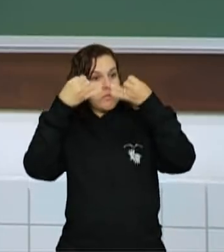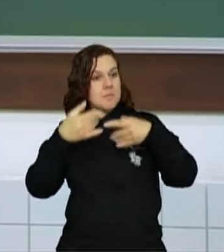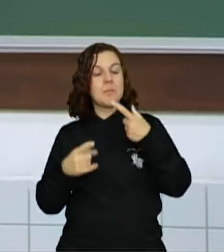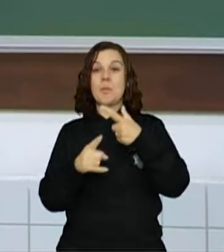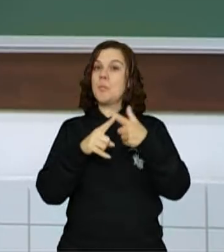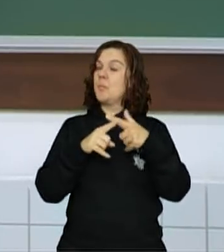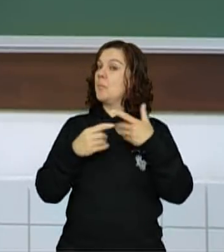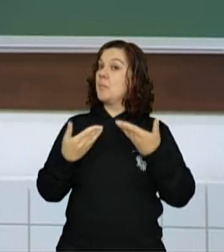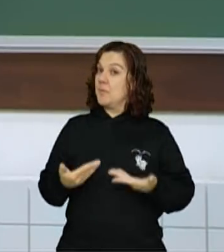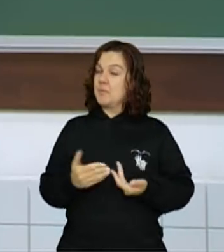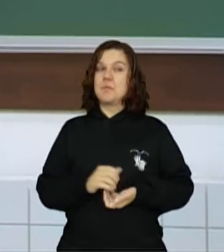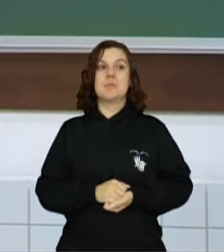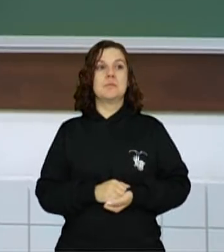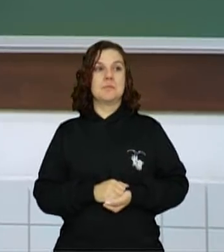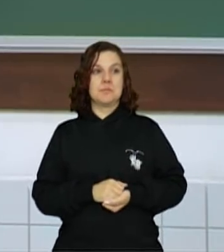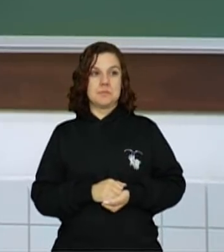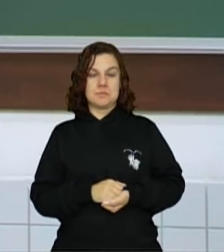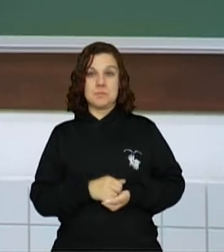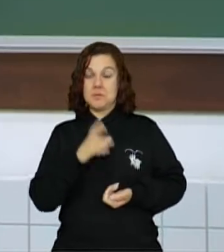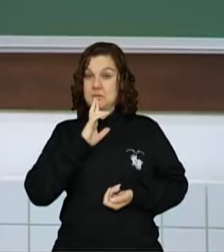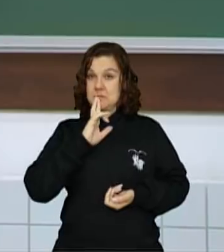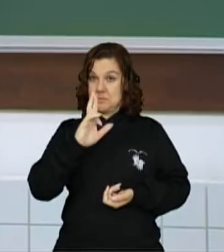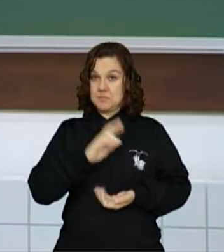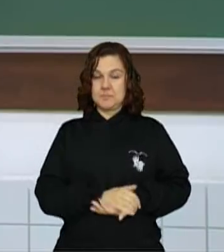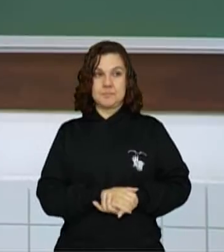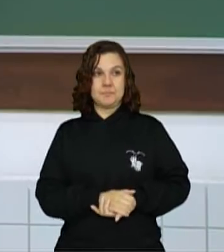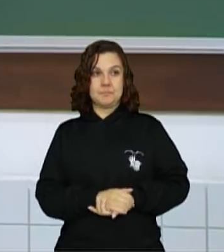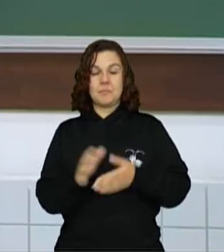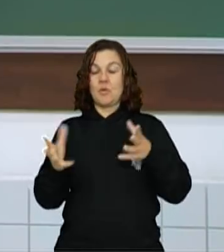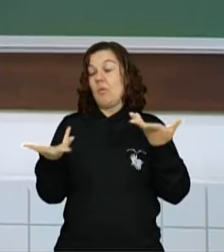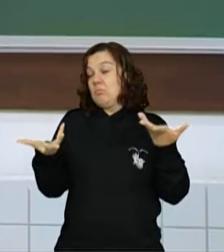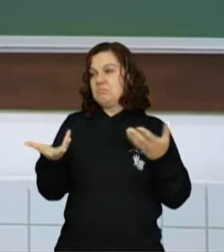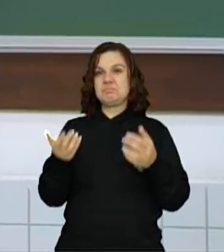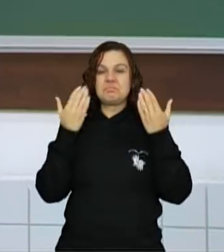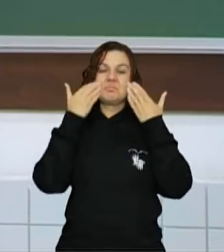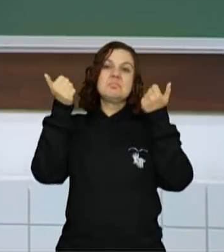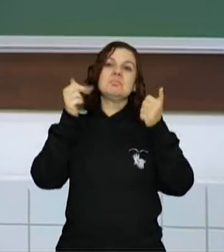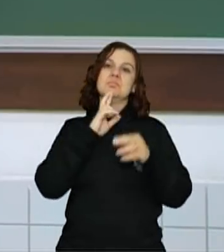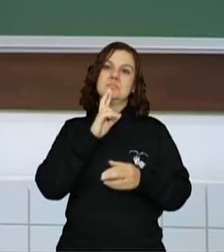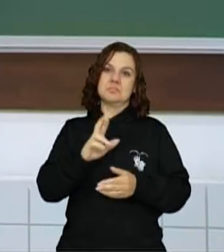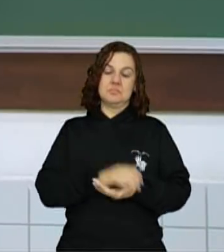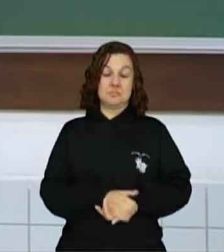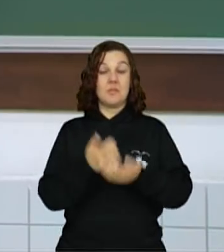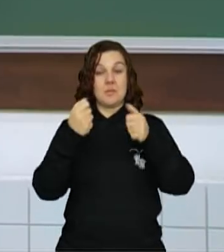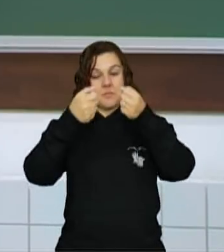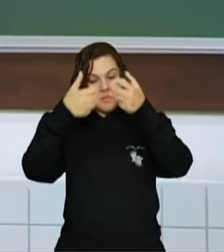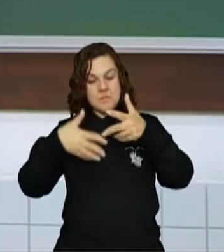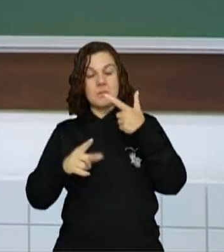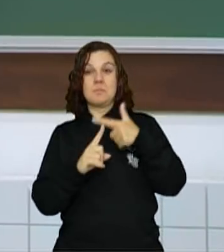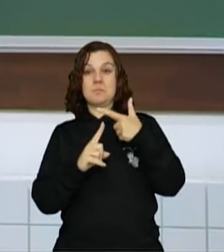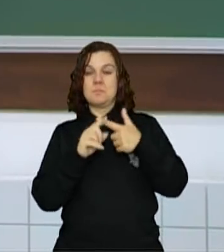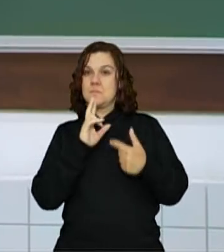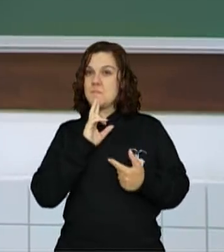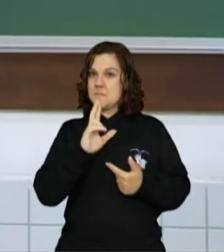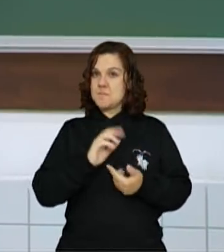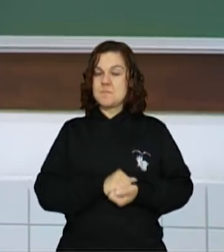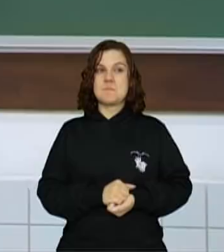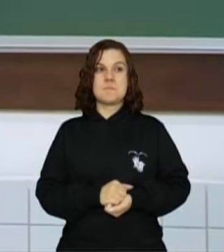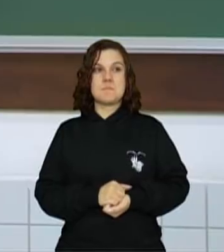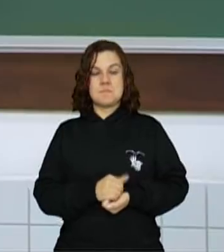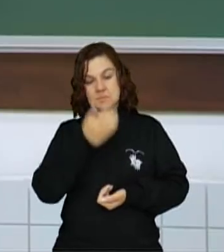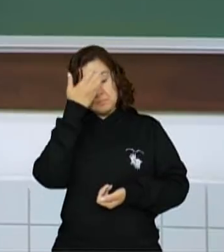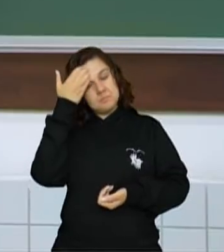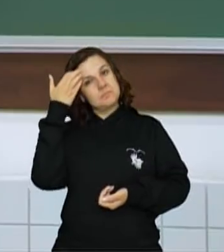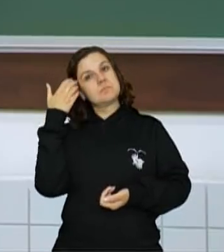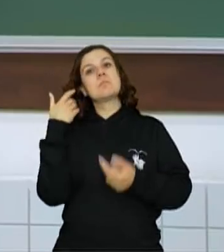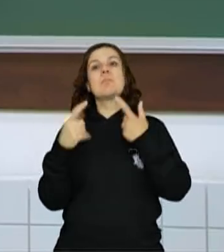o porquê da resposta, não apenas saber a resposta, mas explicar o porquê desse sentido,